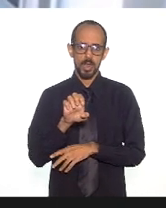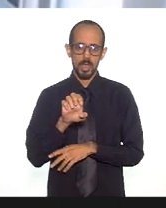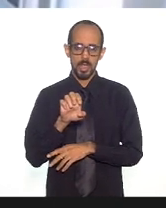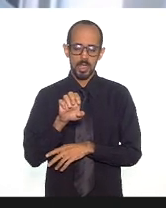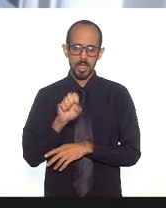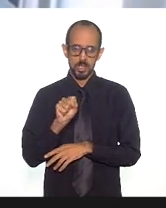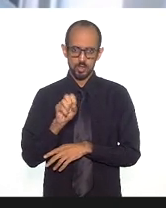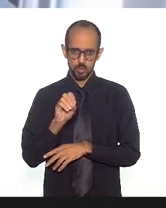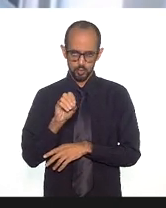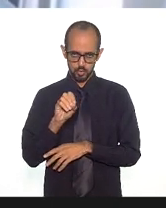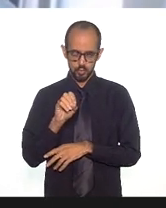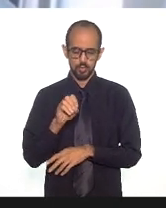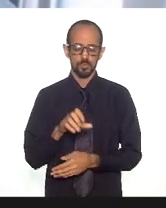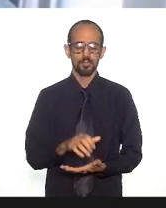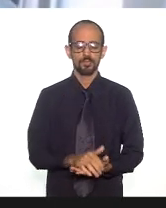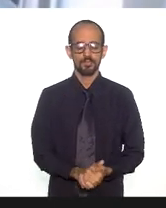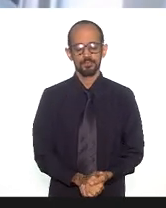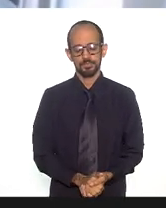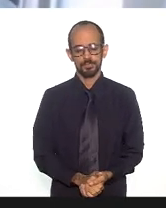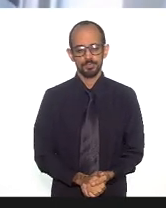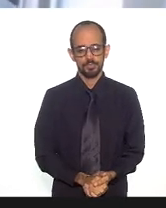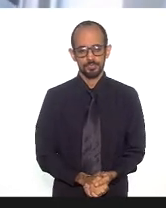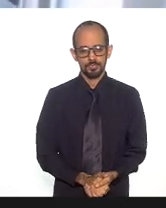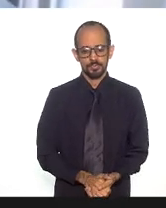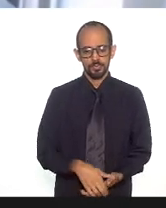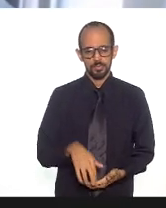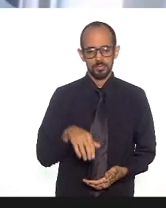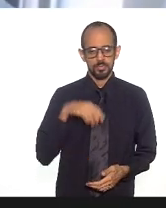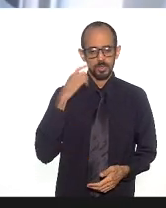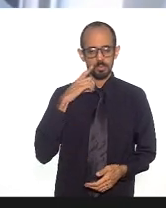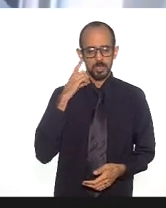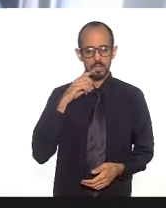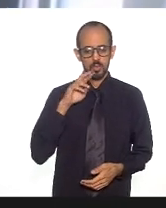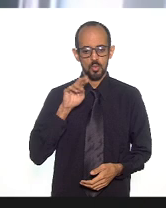professora Vânia. Deputado Rubens Monteiro tem a palavra.